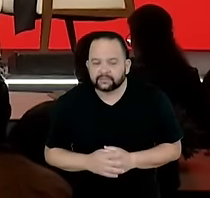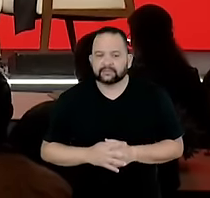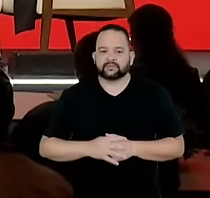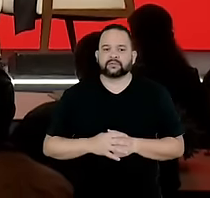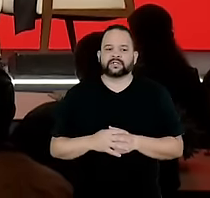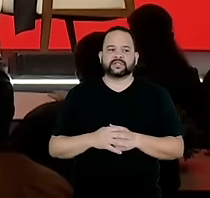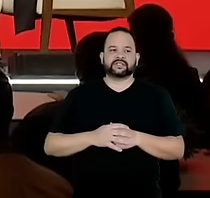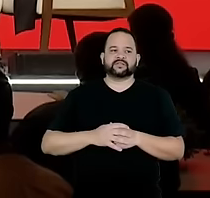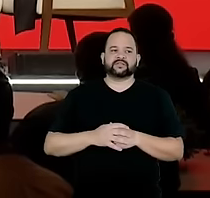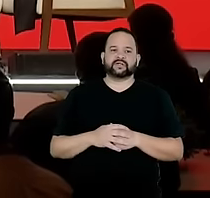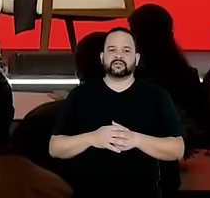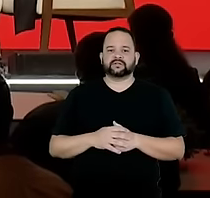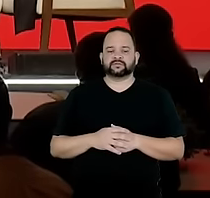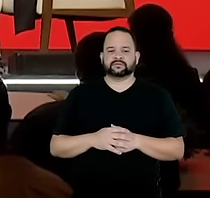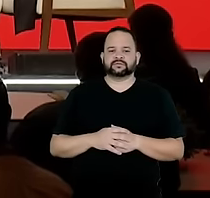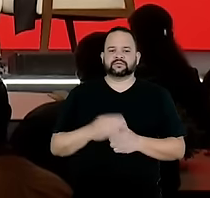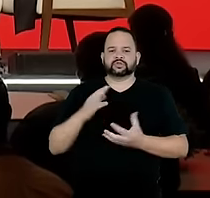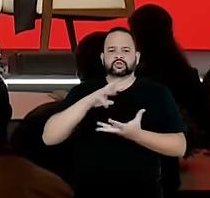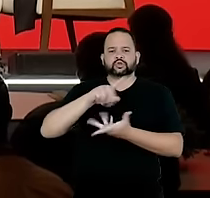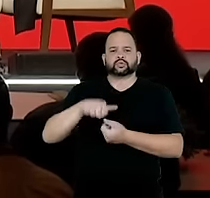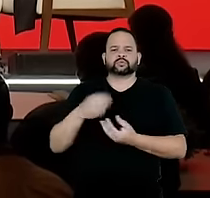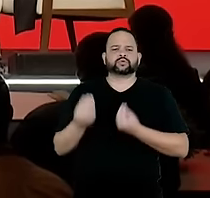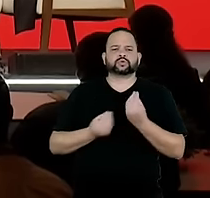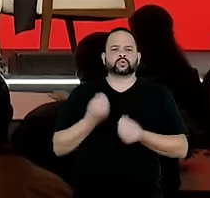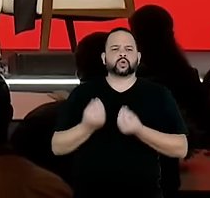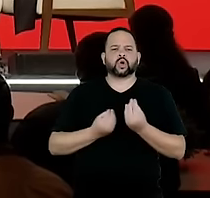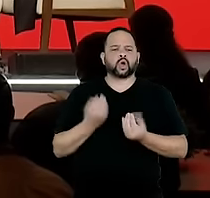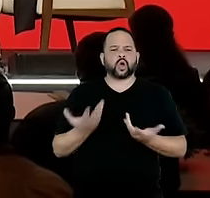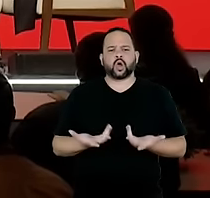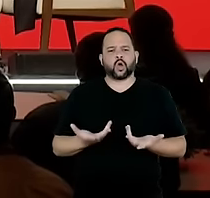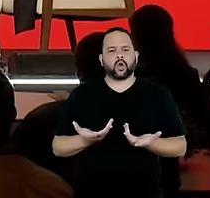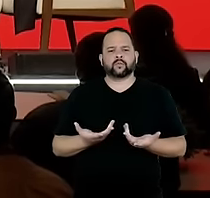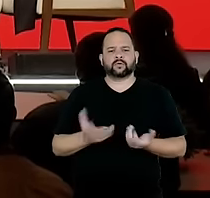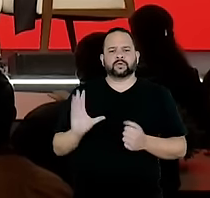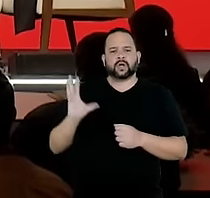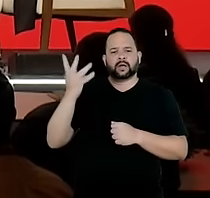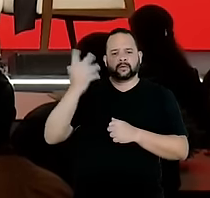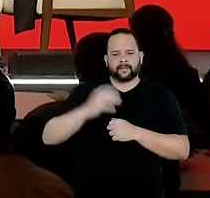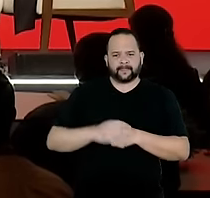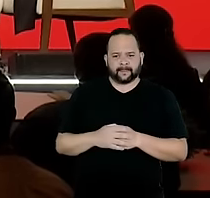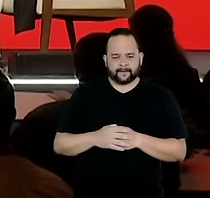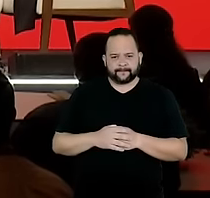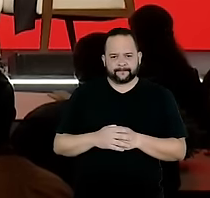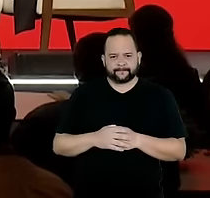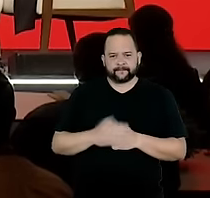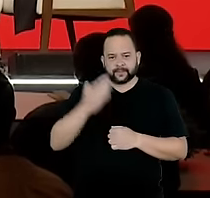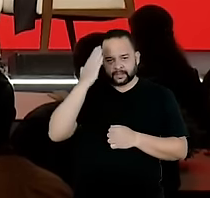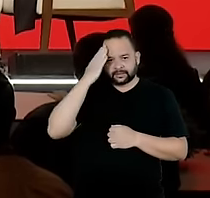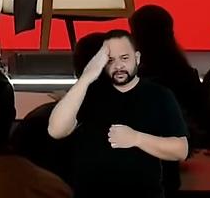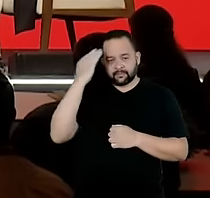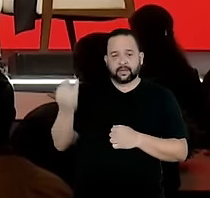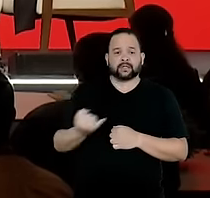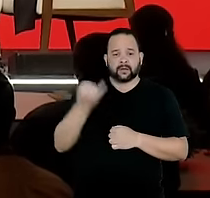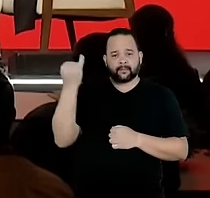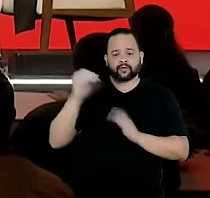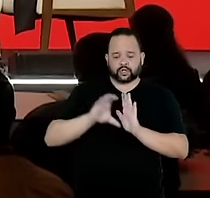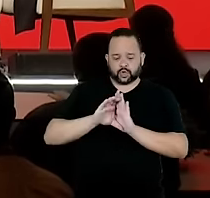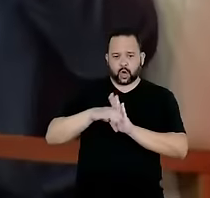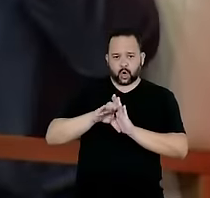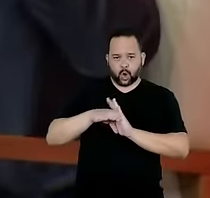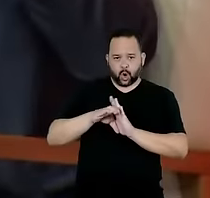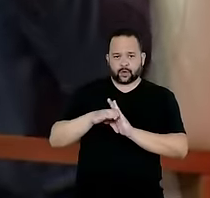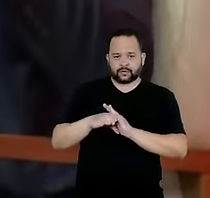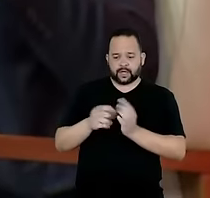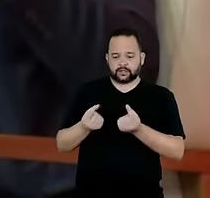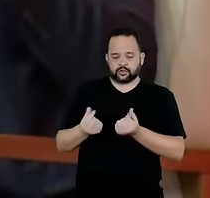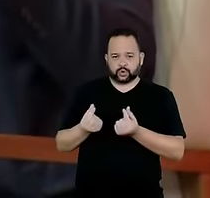funciona primeiro é o reconhecimento da excia da importância do conceito das Finanças sustentáveis depois